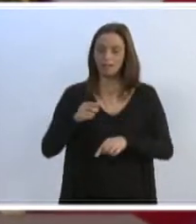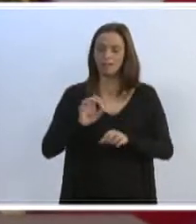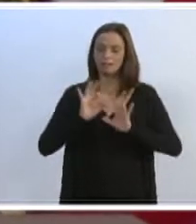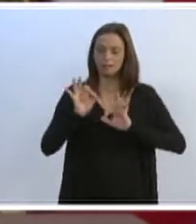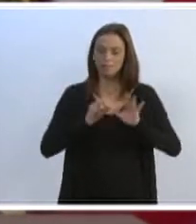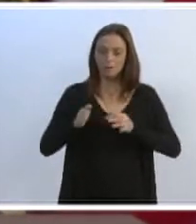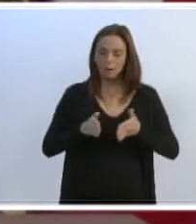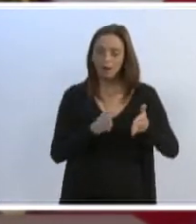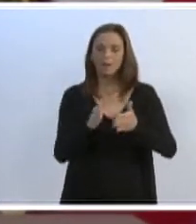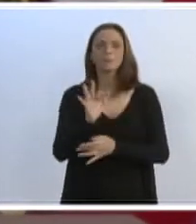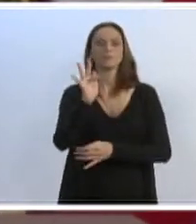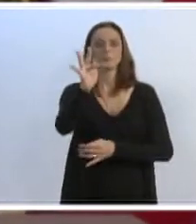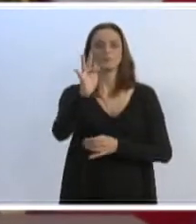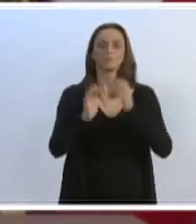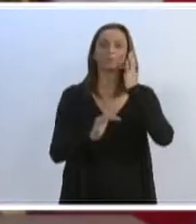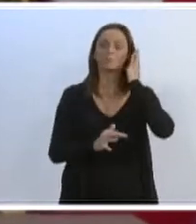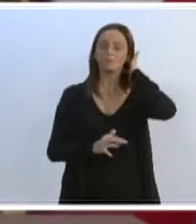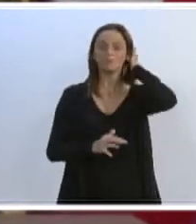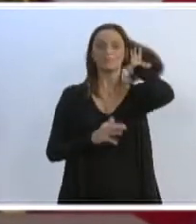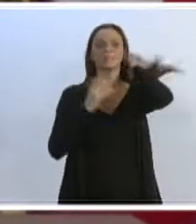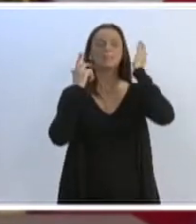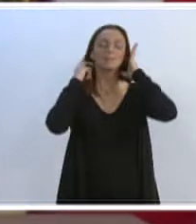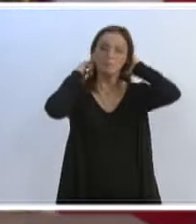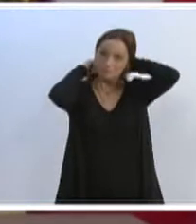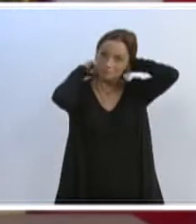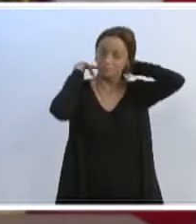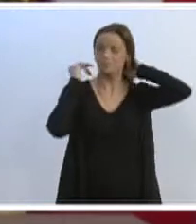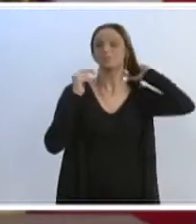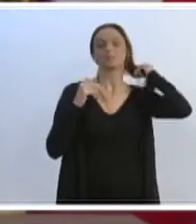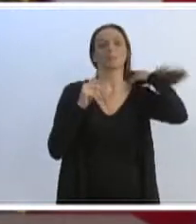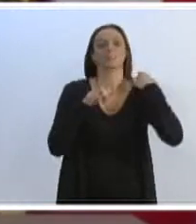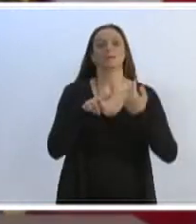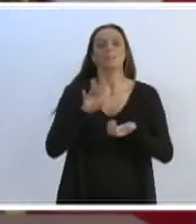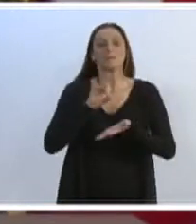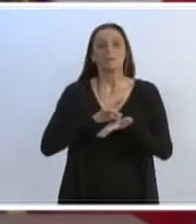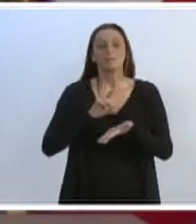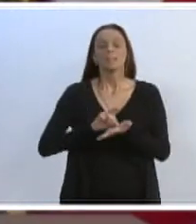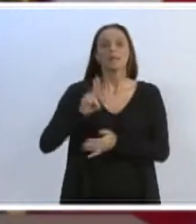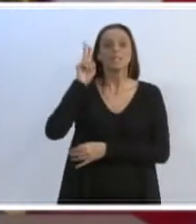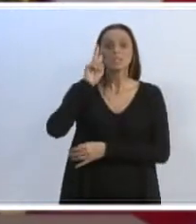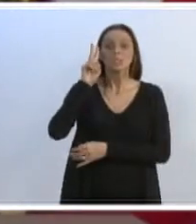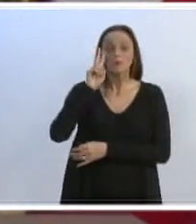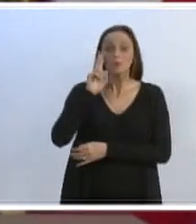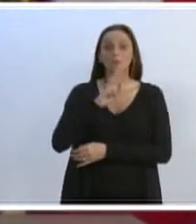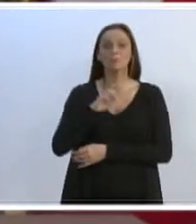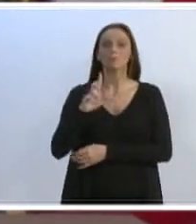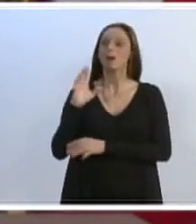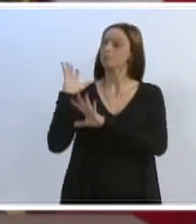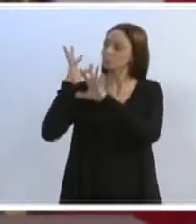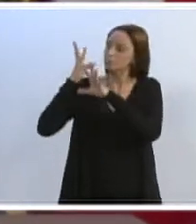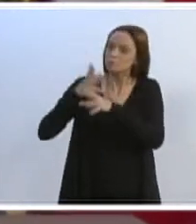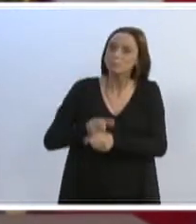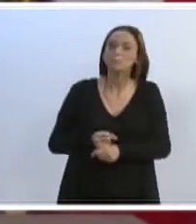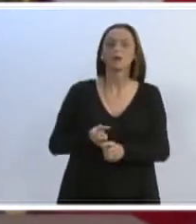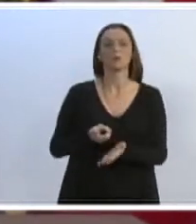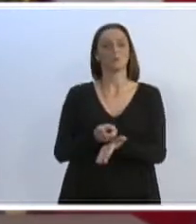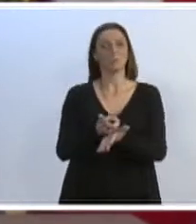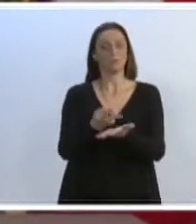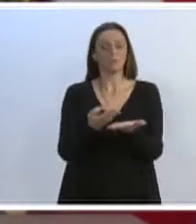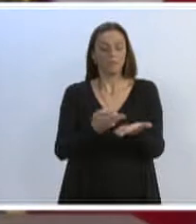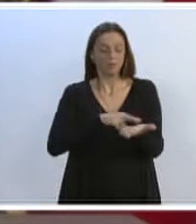Fico muito feliz porque hoje, dos 4 jornais mais antigos em circulação, nós estamos